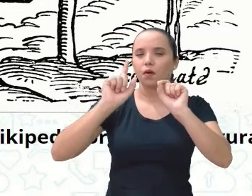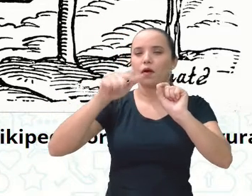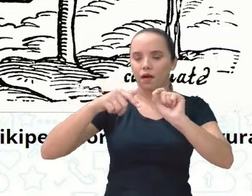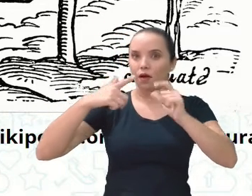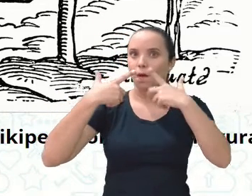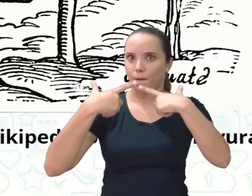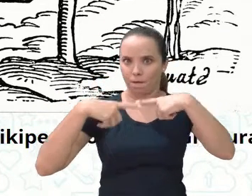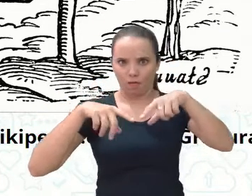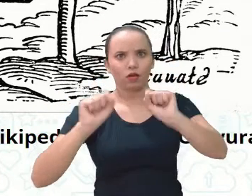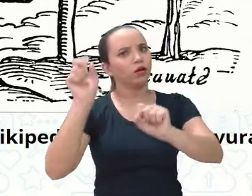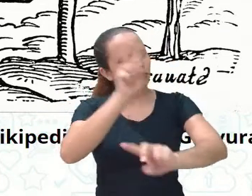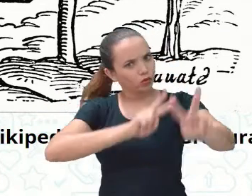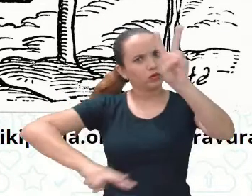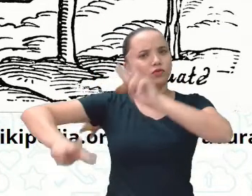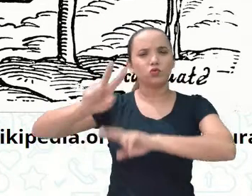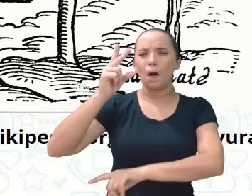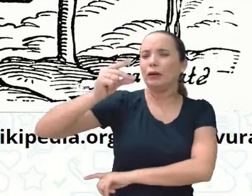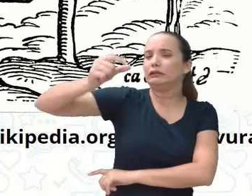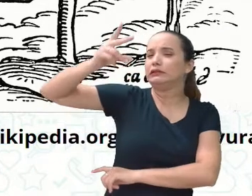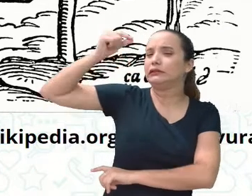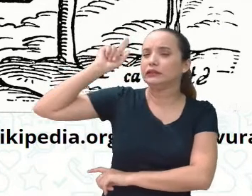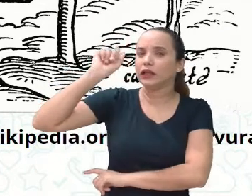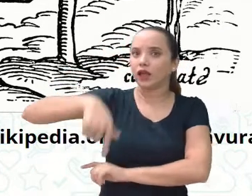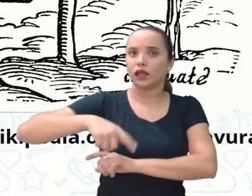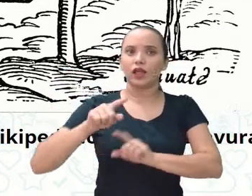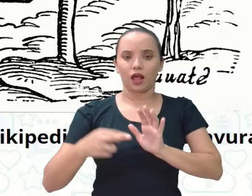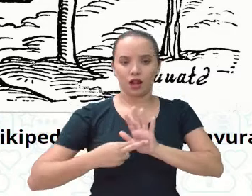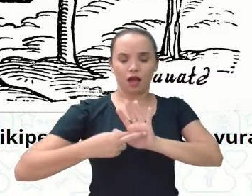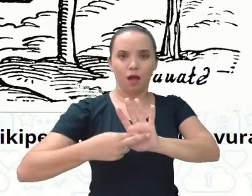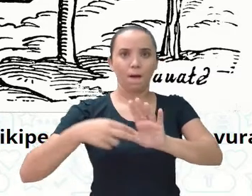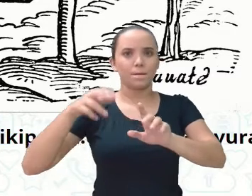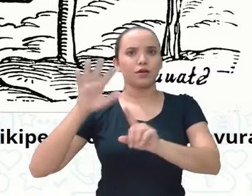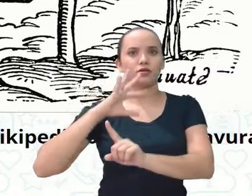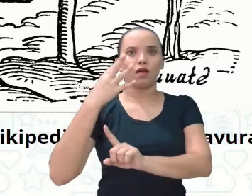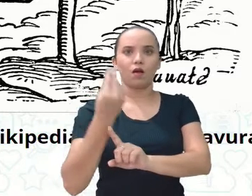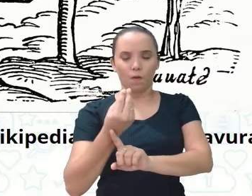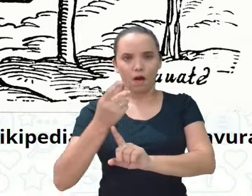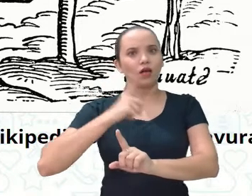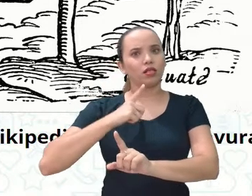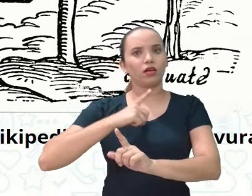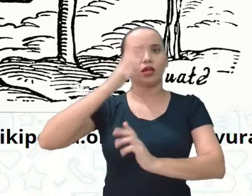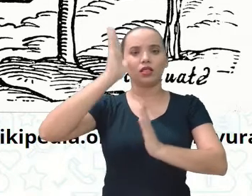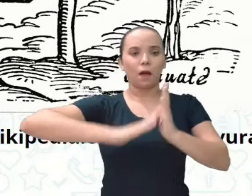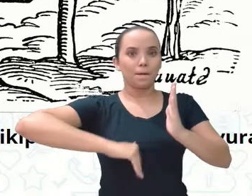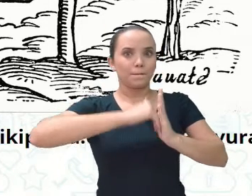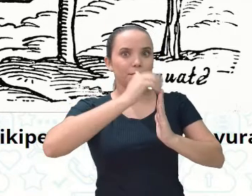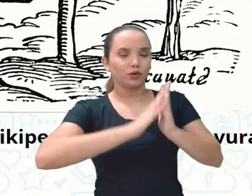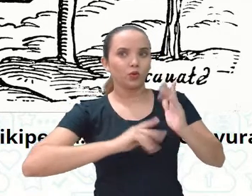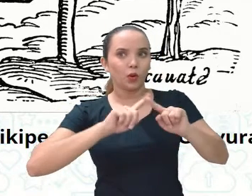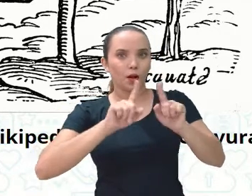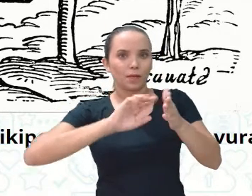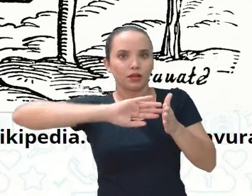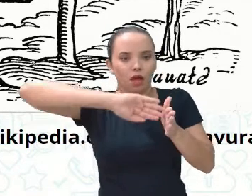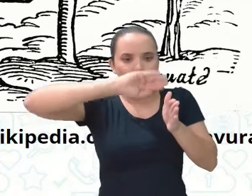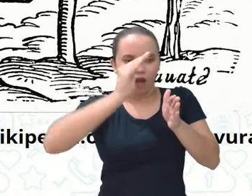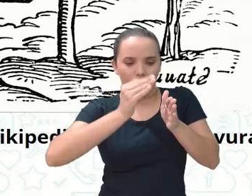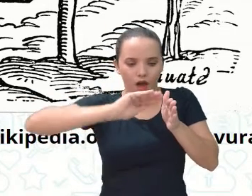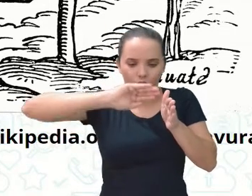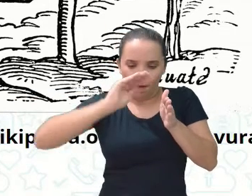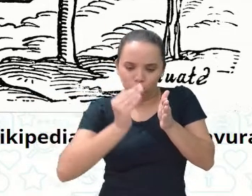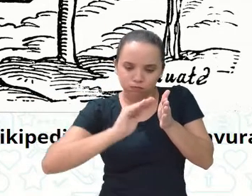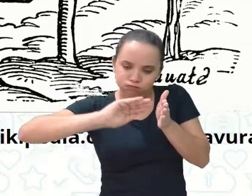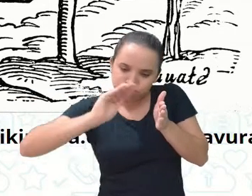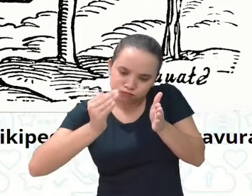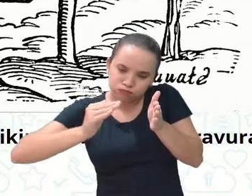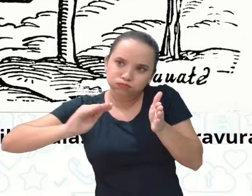mais antigas, que representa um tipo de arte com pinturas em relevo. Ou seja,